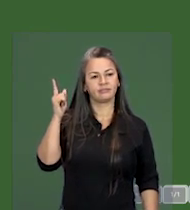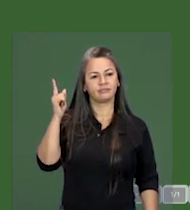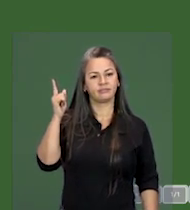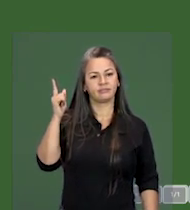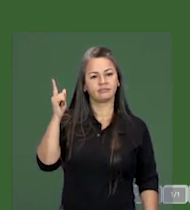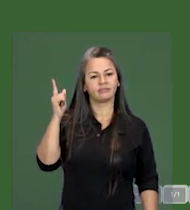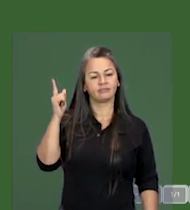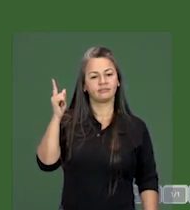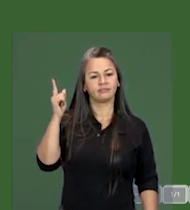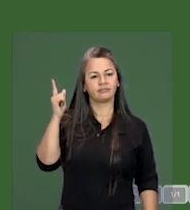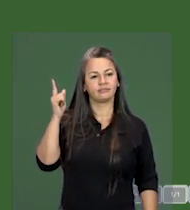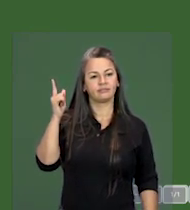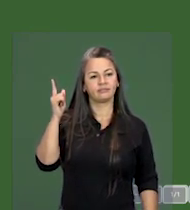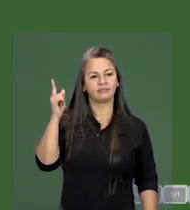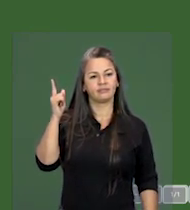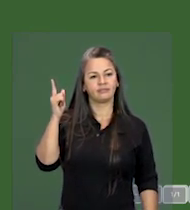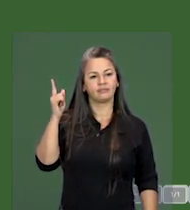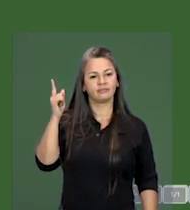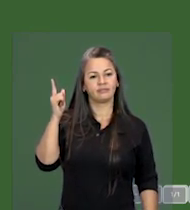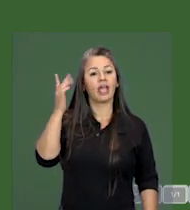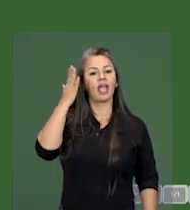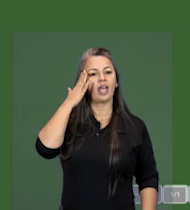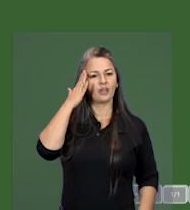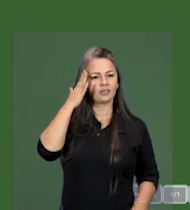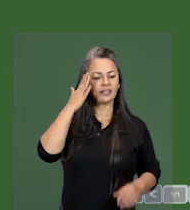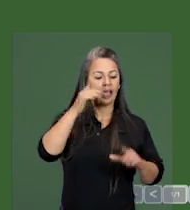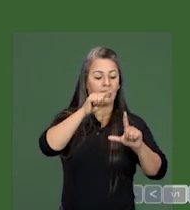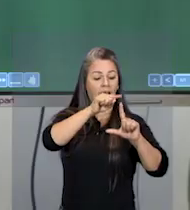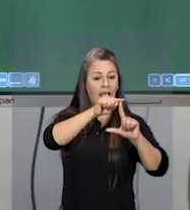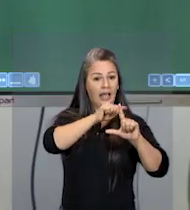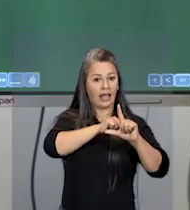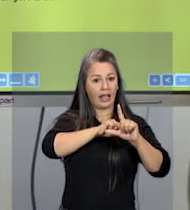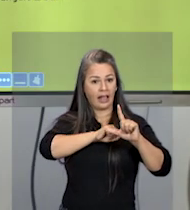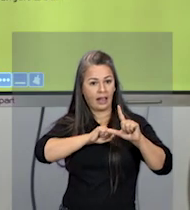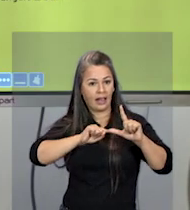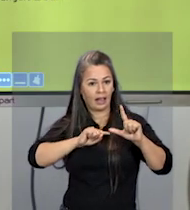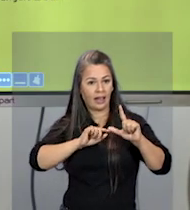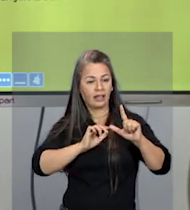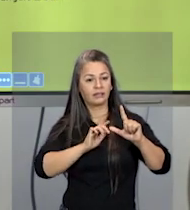que a relação entre os lados, voltando aqui,